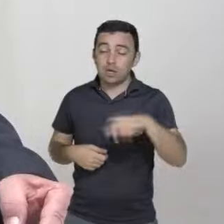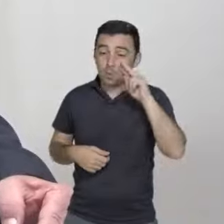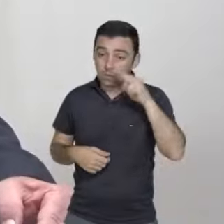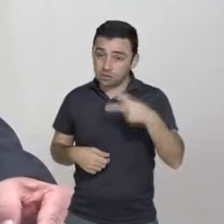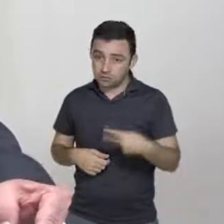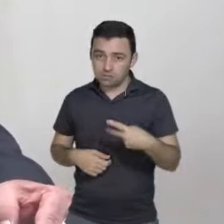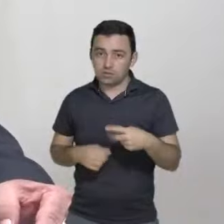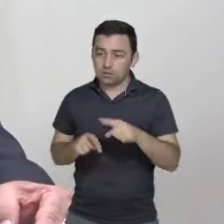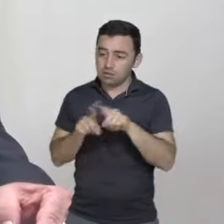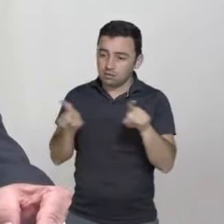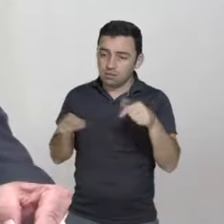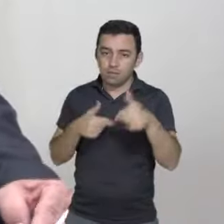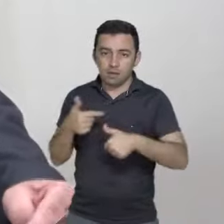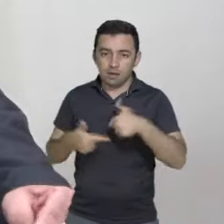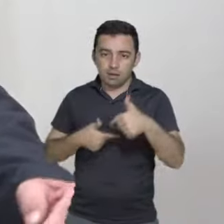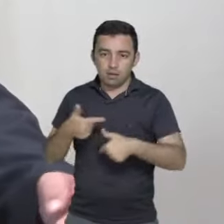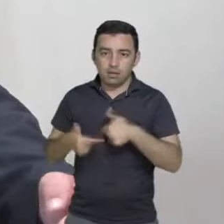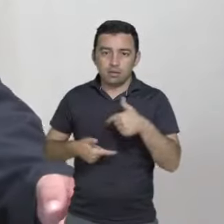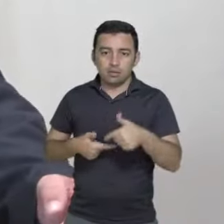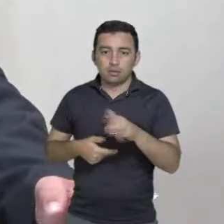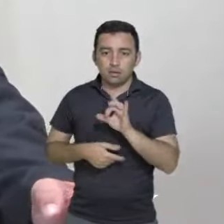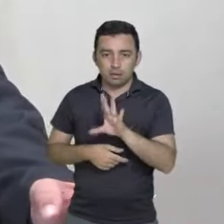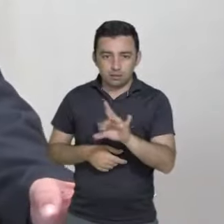esse trabalho dessas